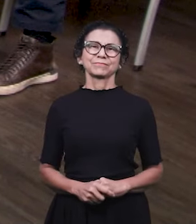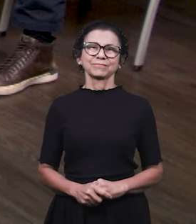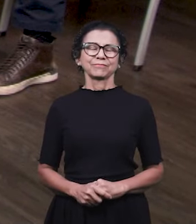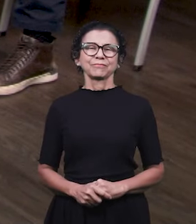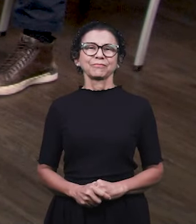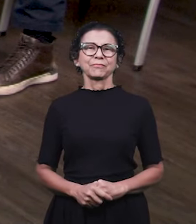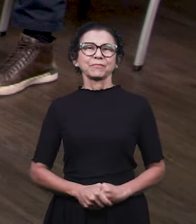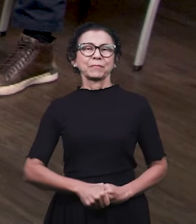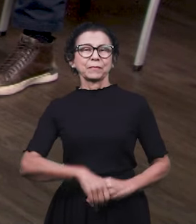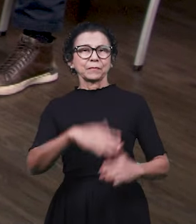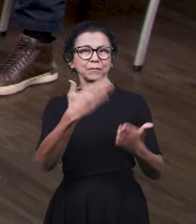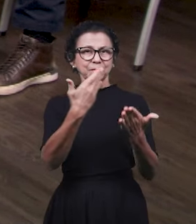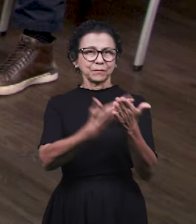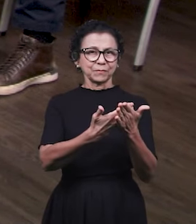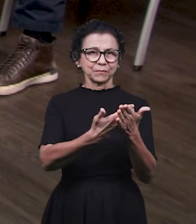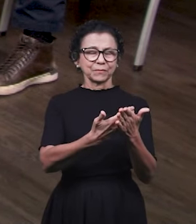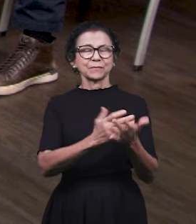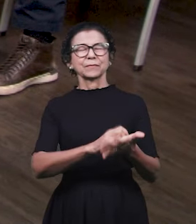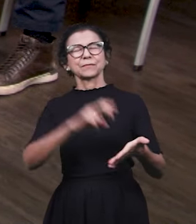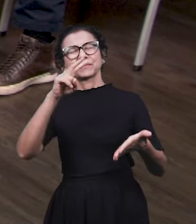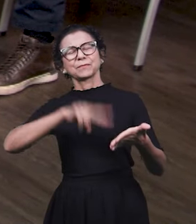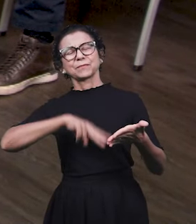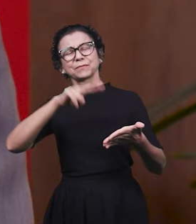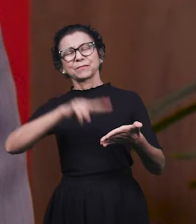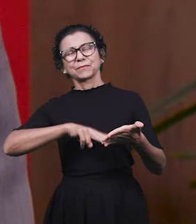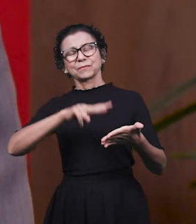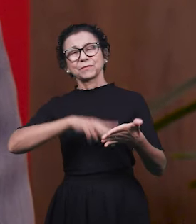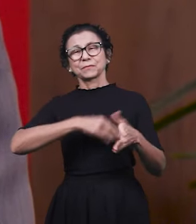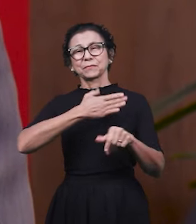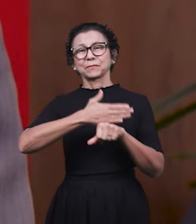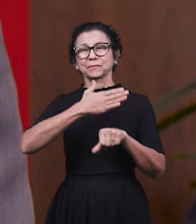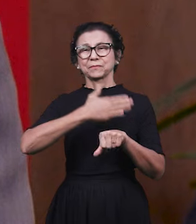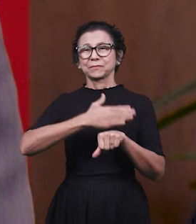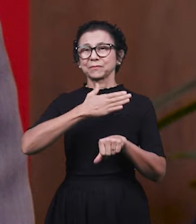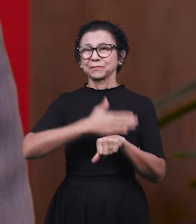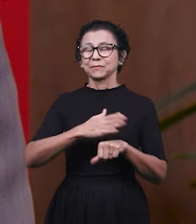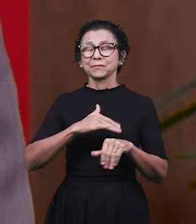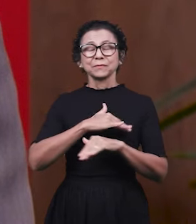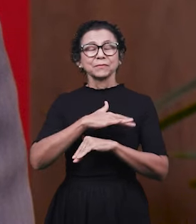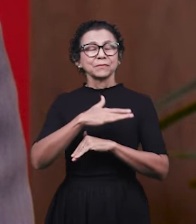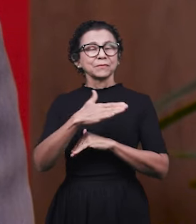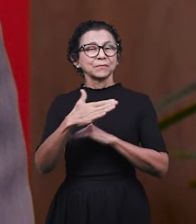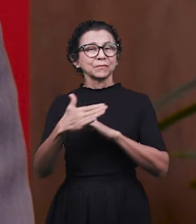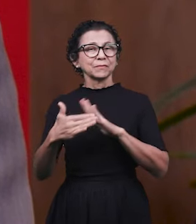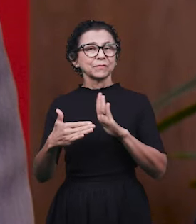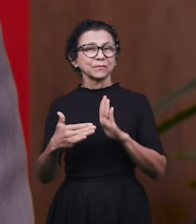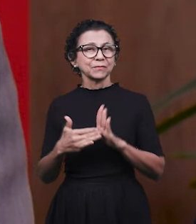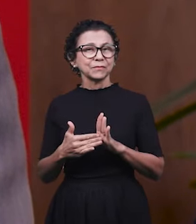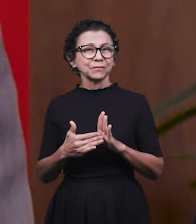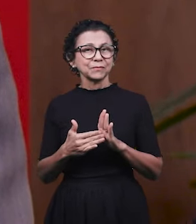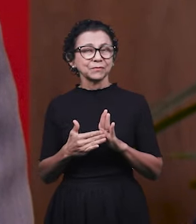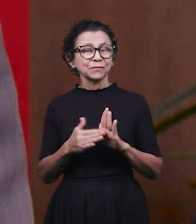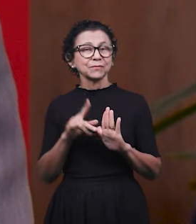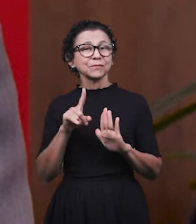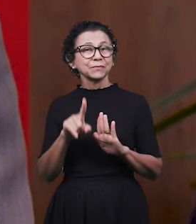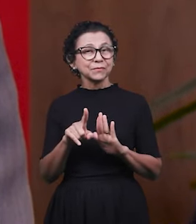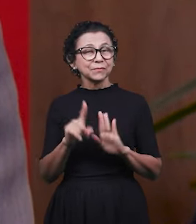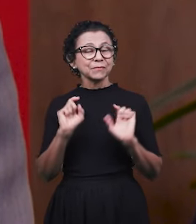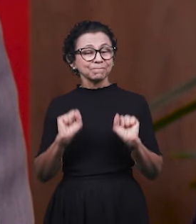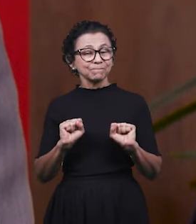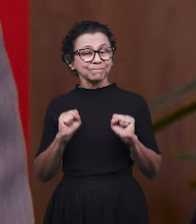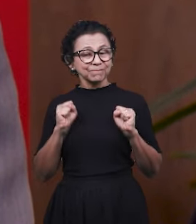estudar, ler, exercitar, tudo isso parte de um princípio de perseverança.